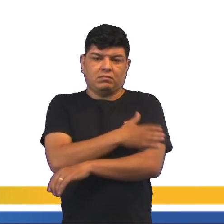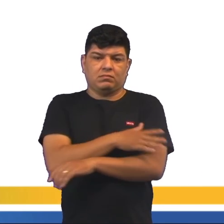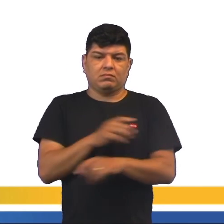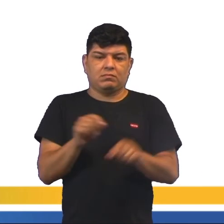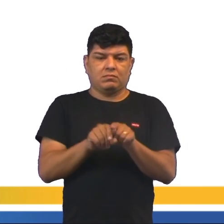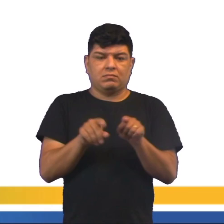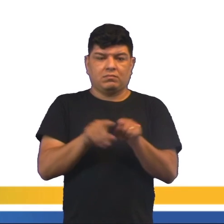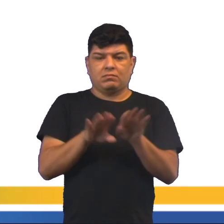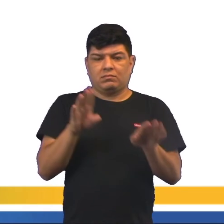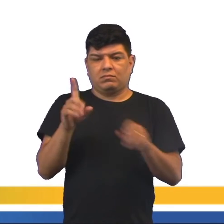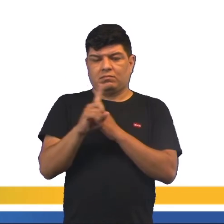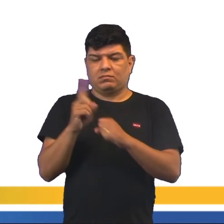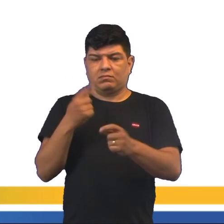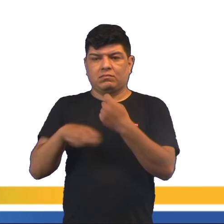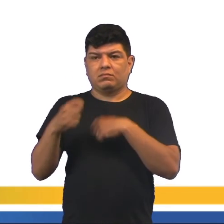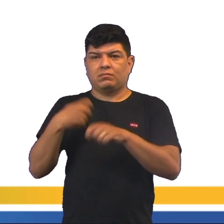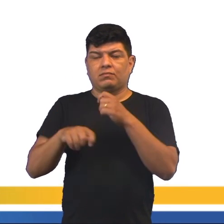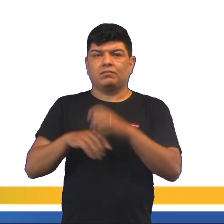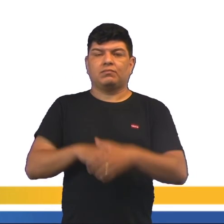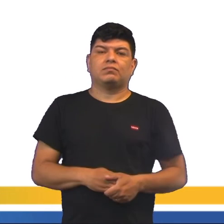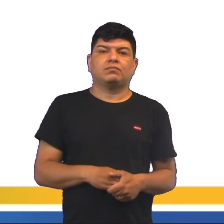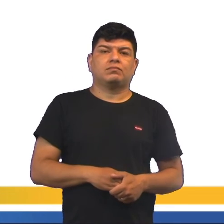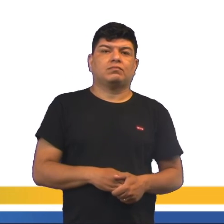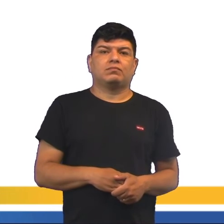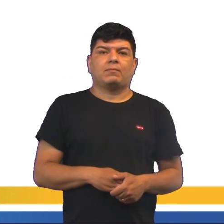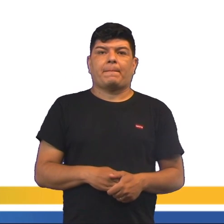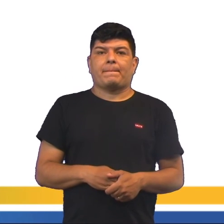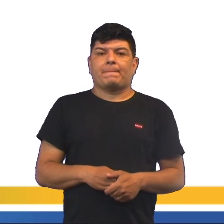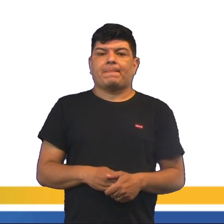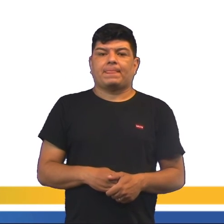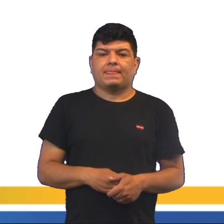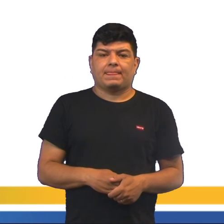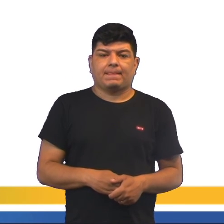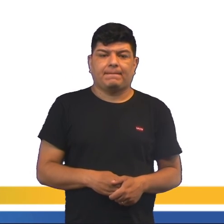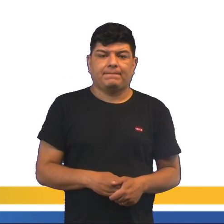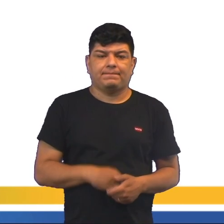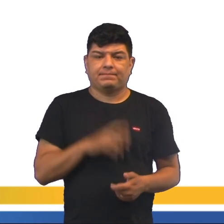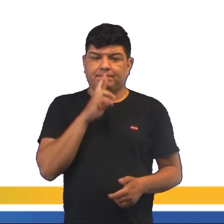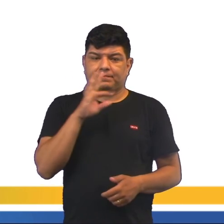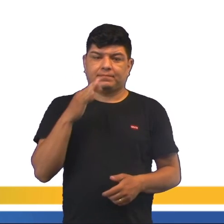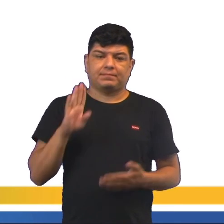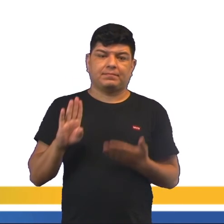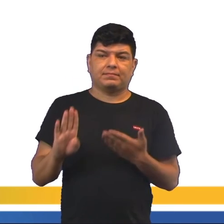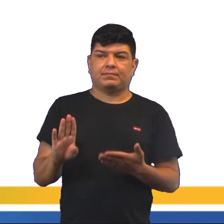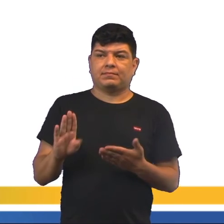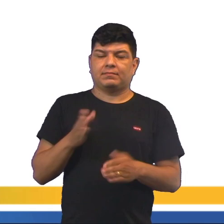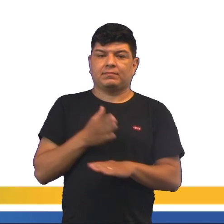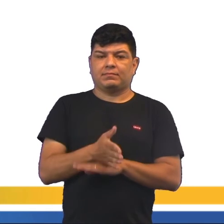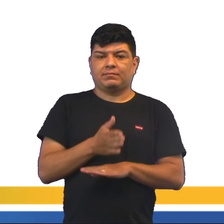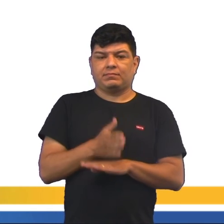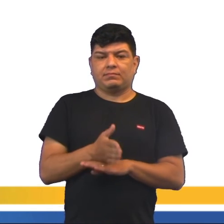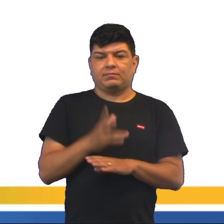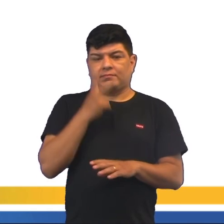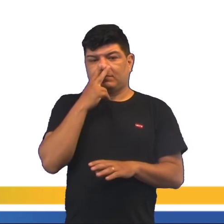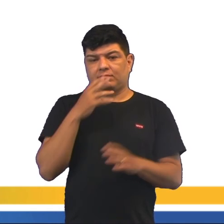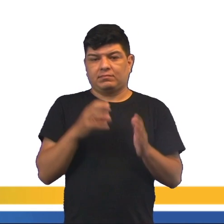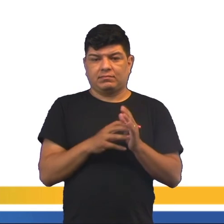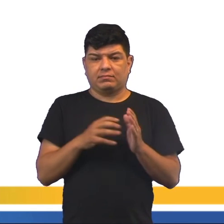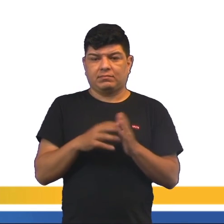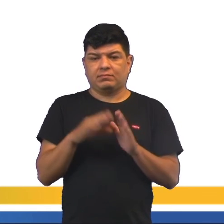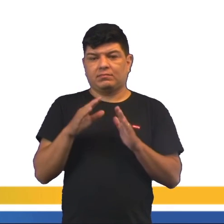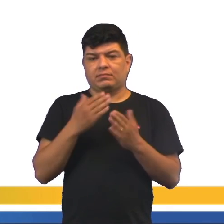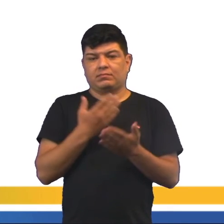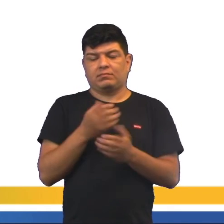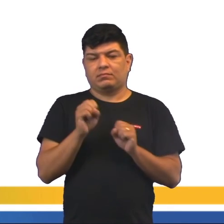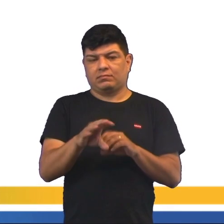rompimento de critérios de exclusão fundados na discriminação socioeconômica. A resposta correta, né, é a letra B, o ingresso e permanência na